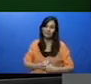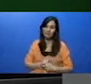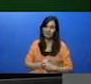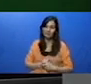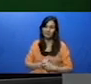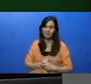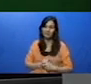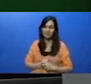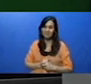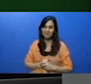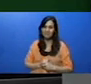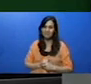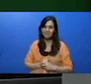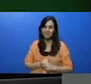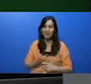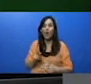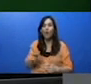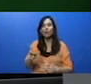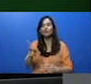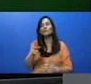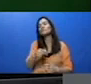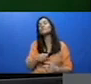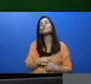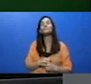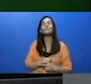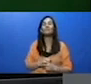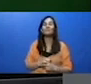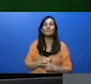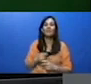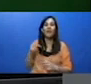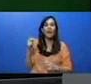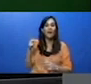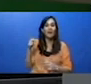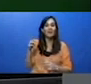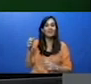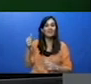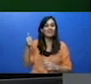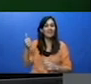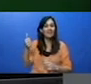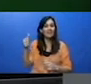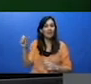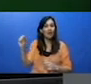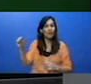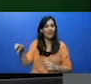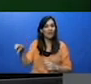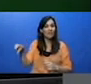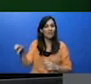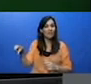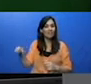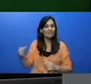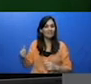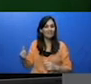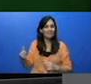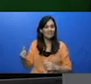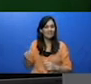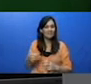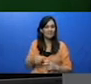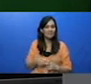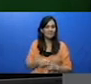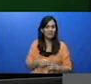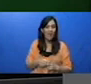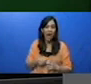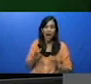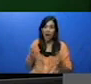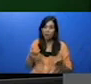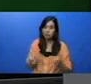bem? Continuando. Na página 196. 2. Agora, retorne à tabela